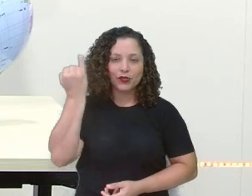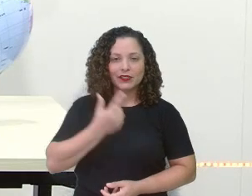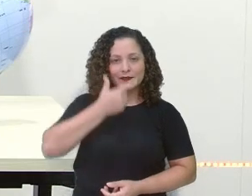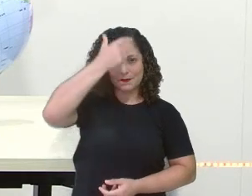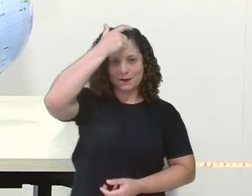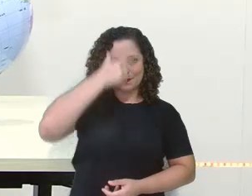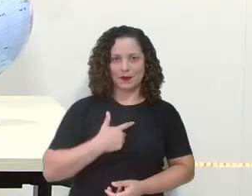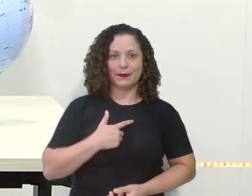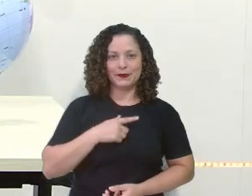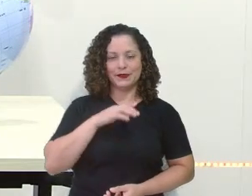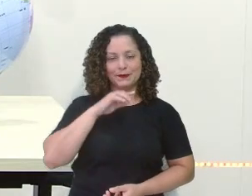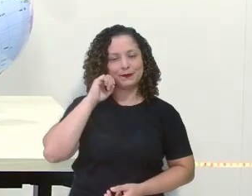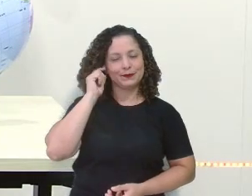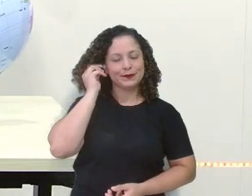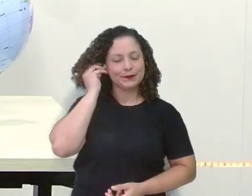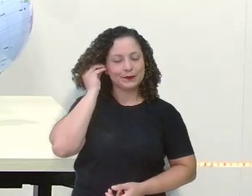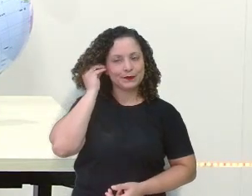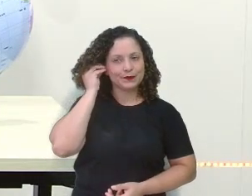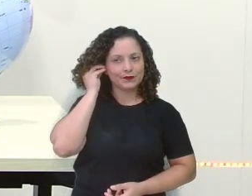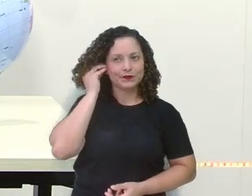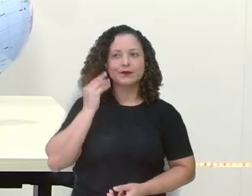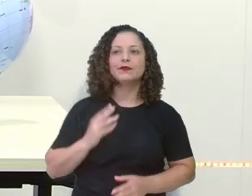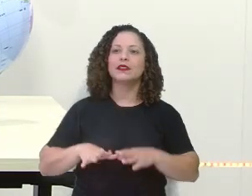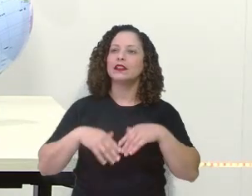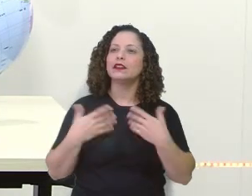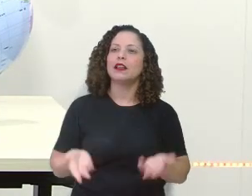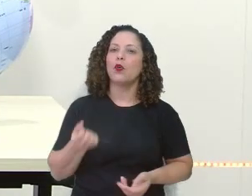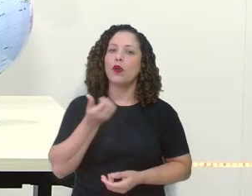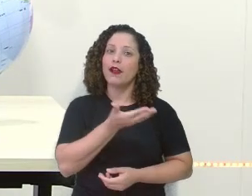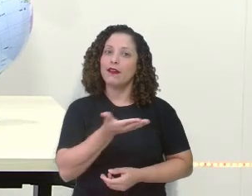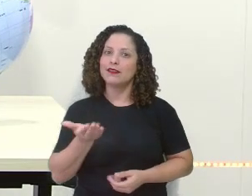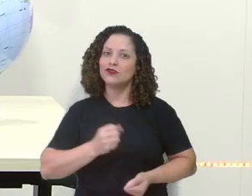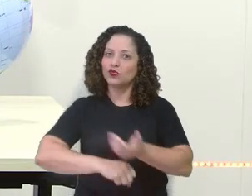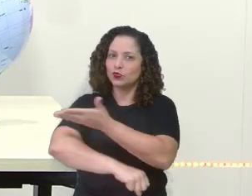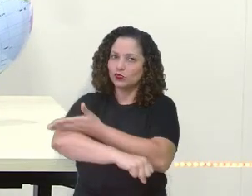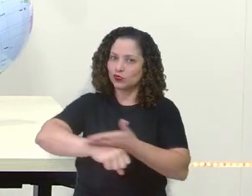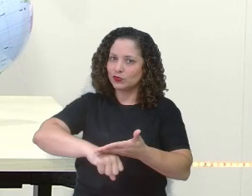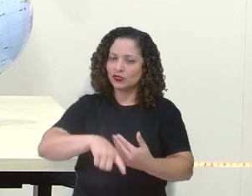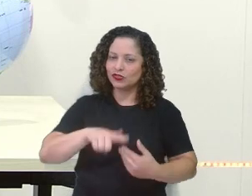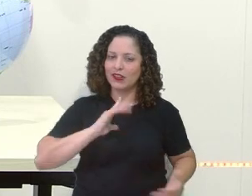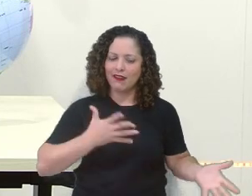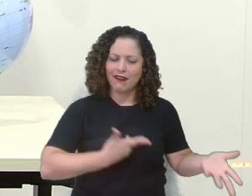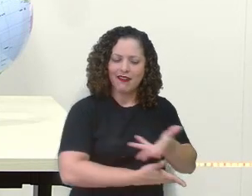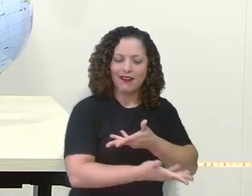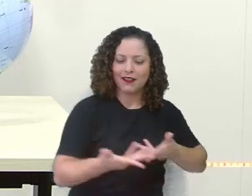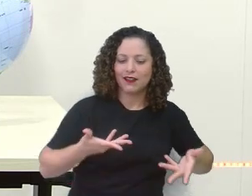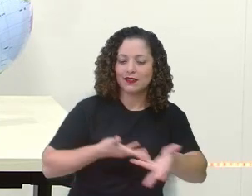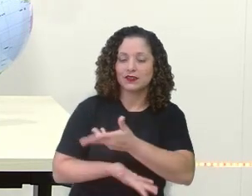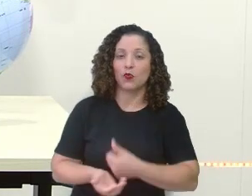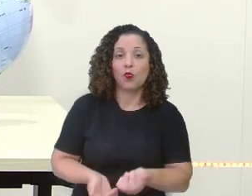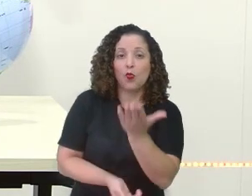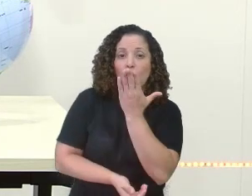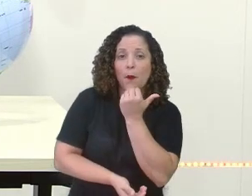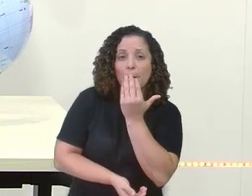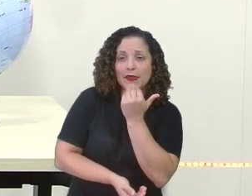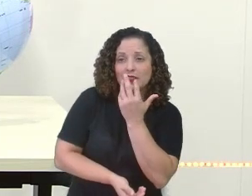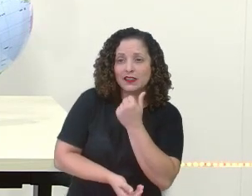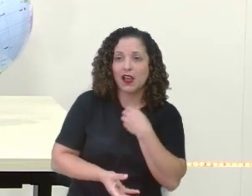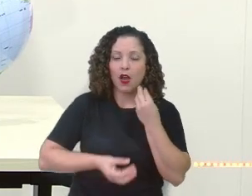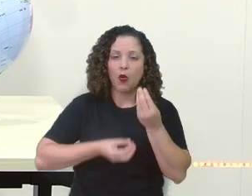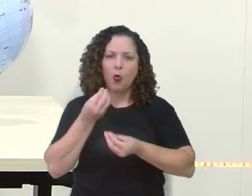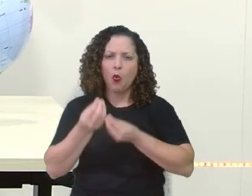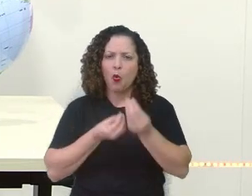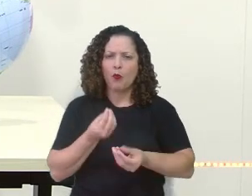personalidade. Tá? Então, esses hábitos e costumes, eles podem ter relação com a alimentação, com o modo de